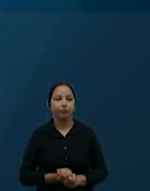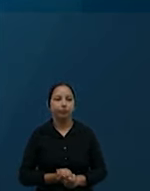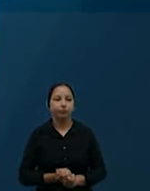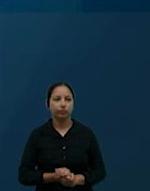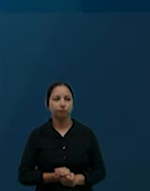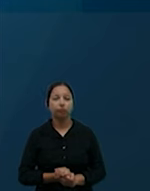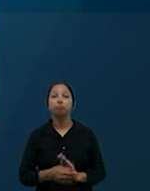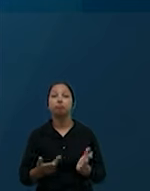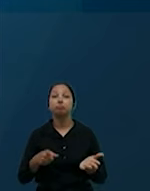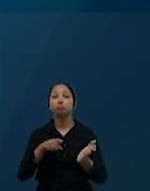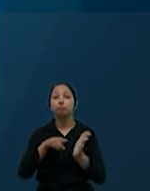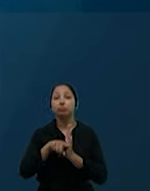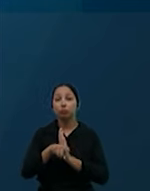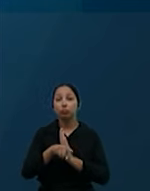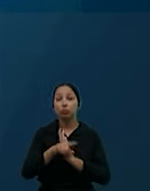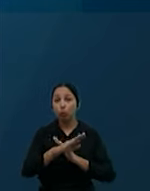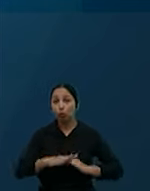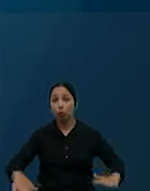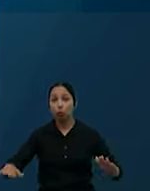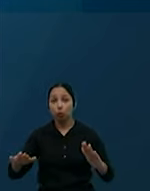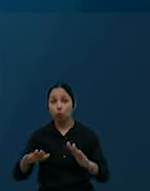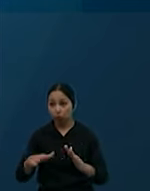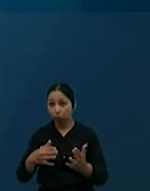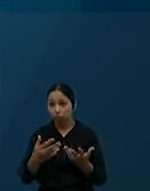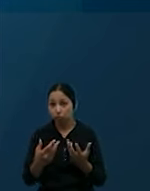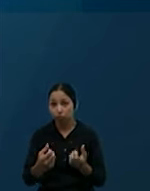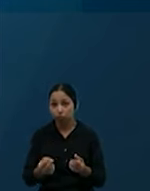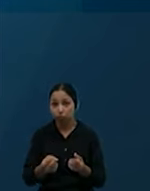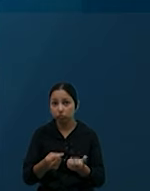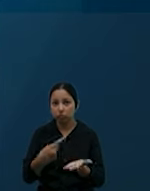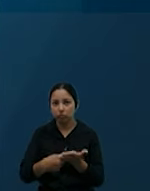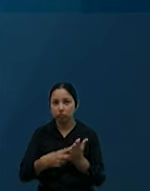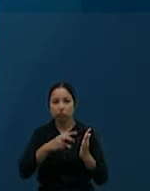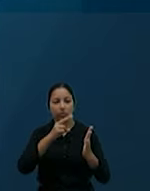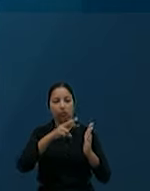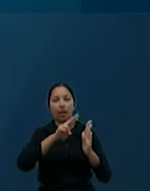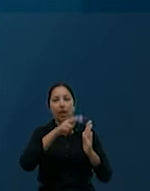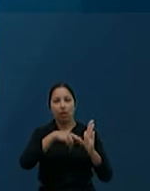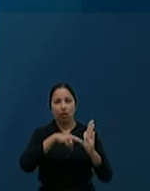se todos estão de acordo com a dispensa da leitura do relatório.